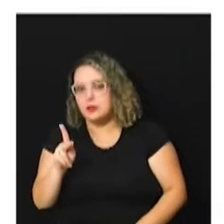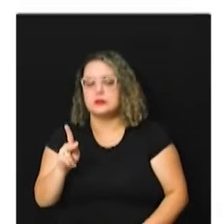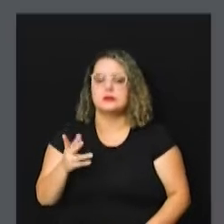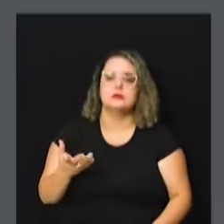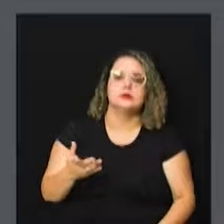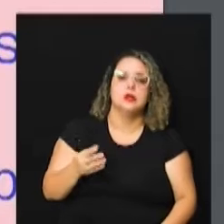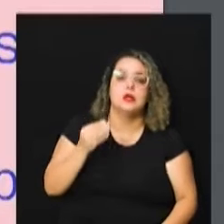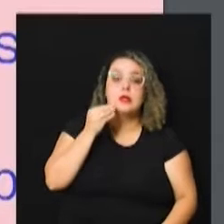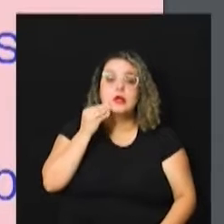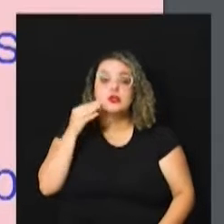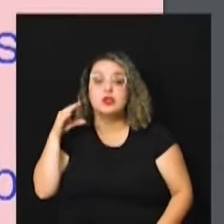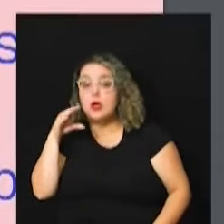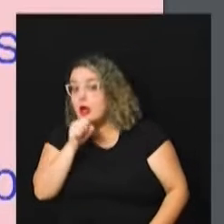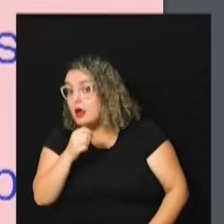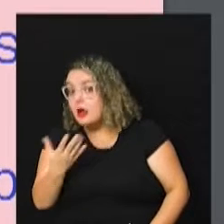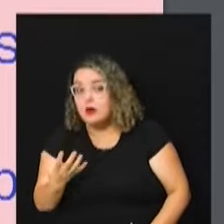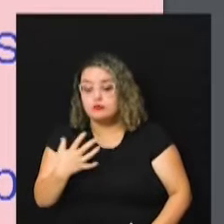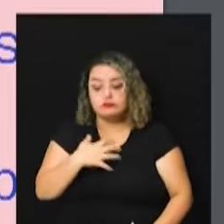para entender assim, que